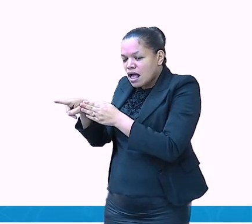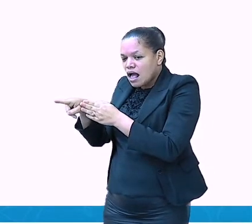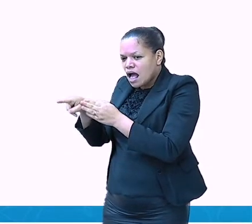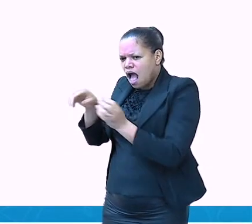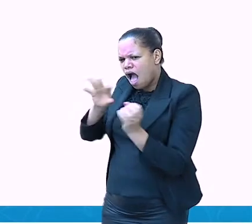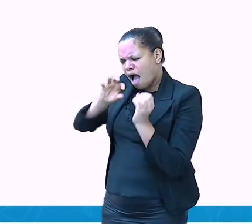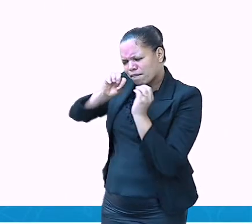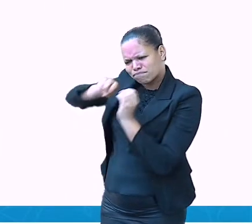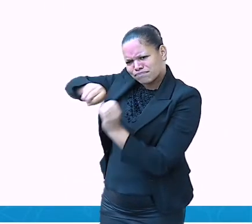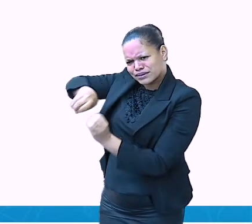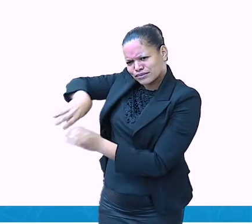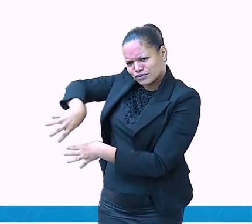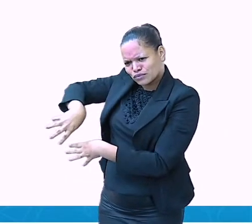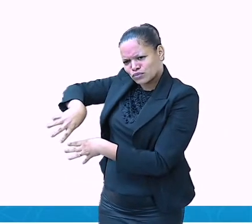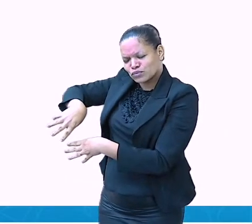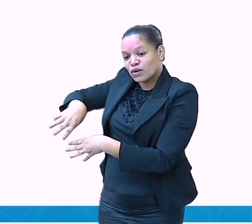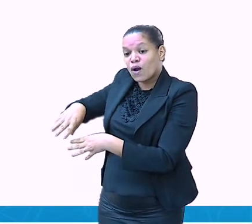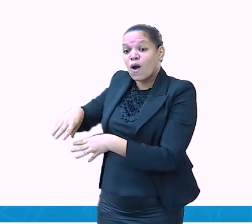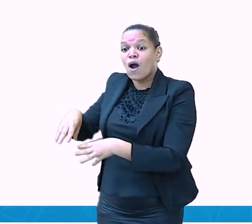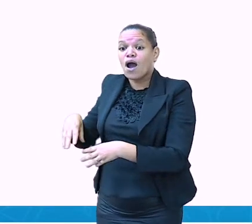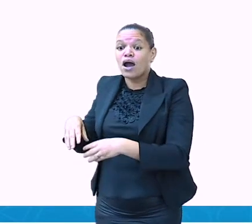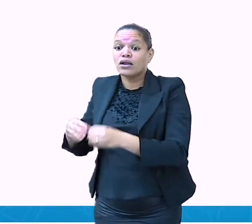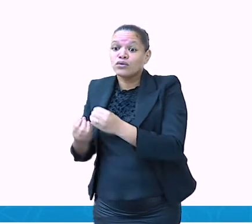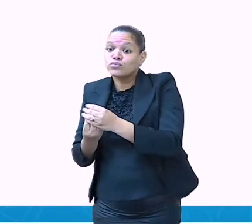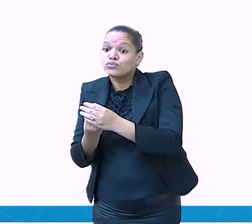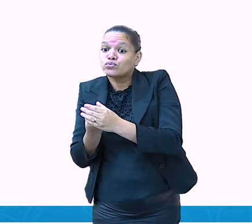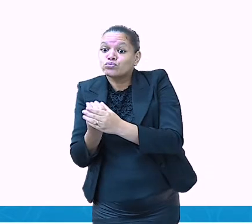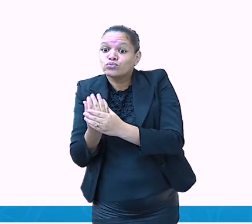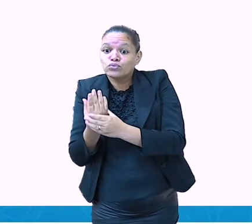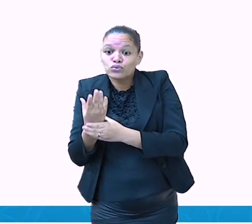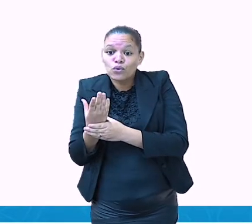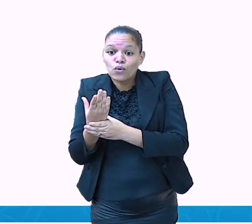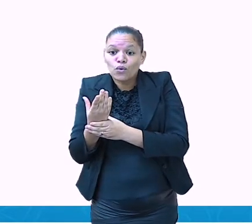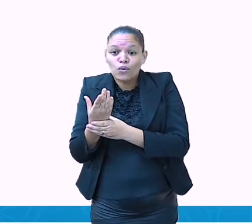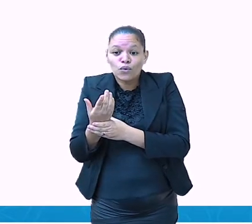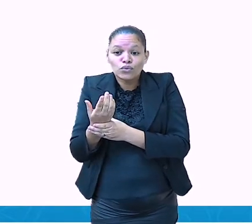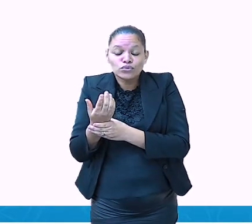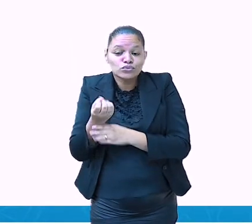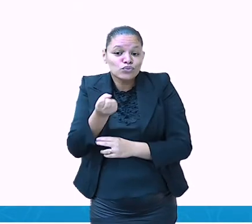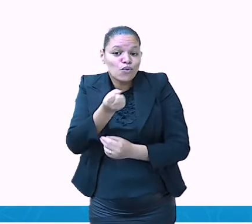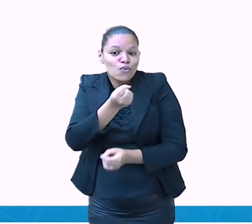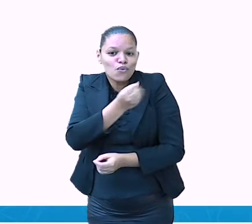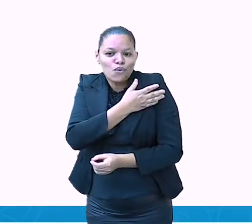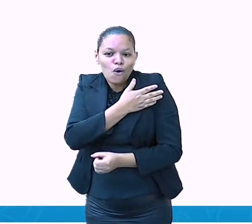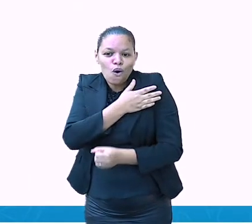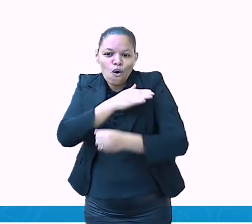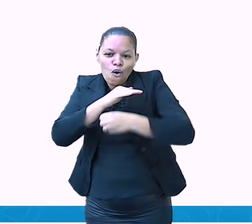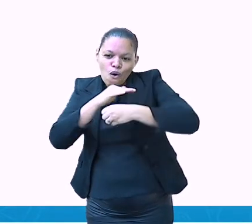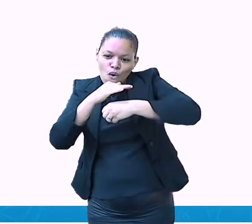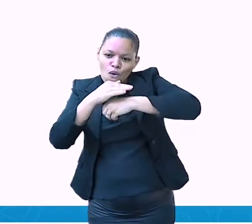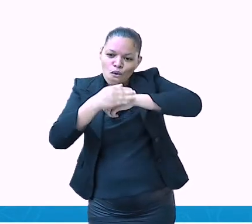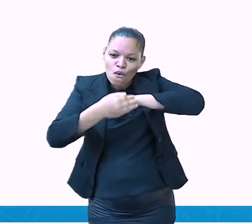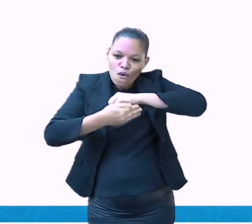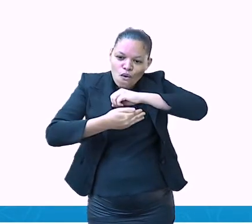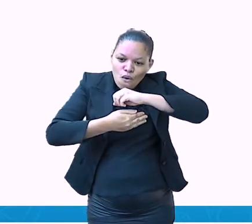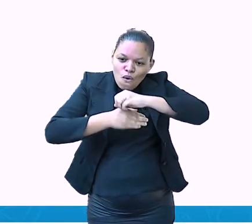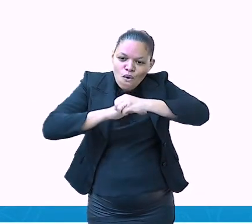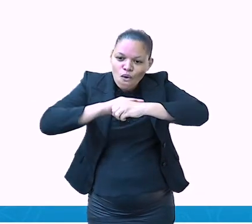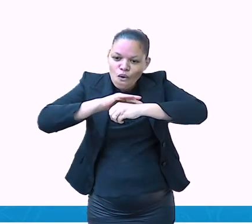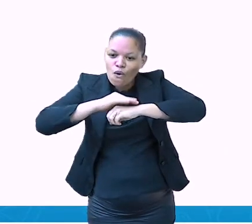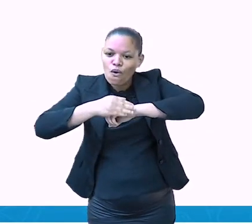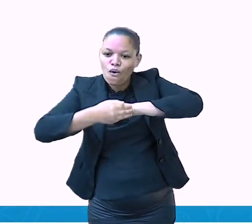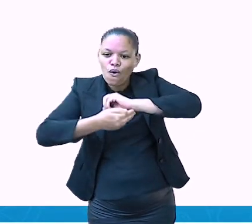abandona. E assim vai se formando um novo exoesqueleto em volta do corpo desse